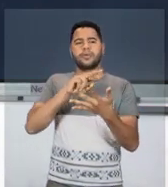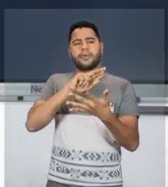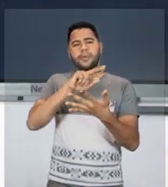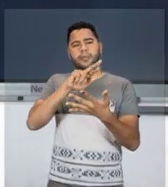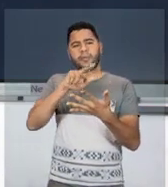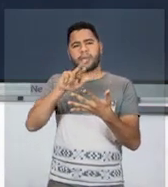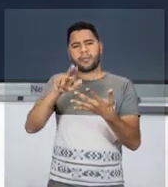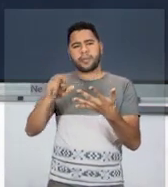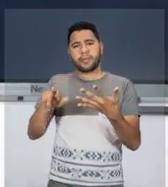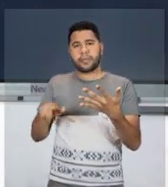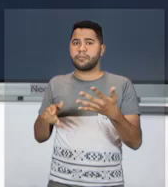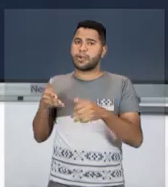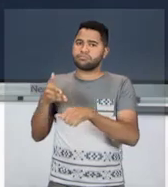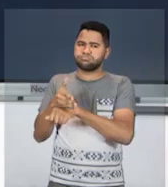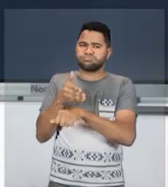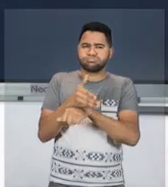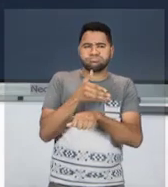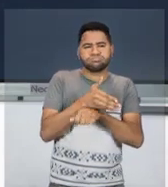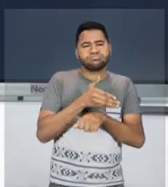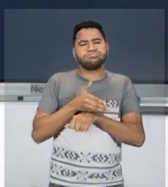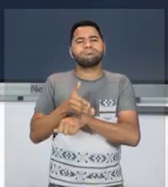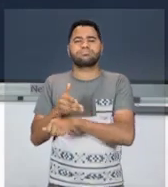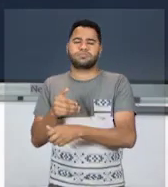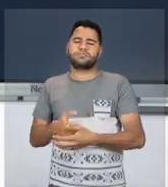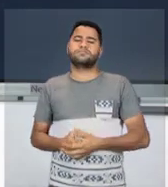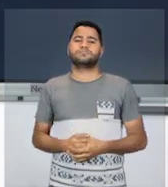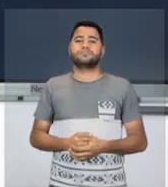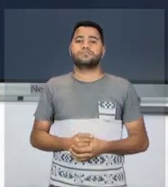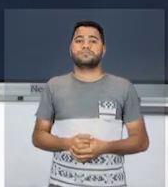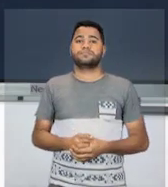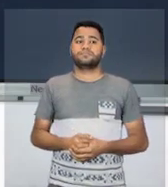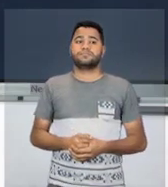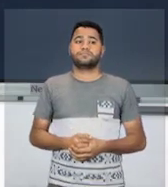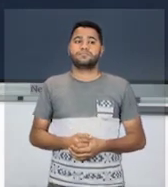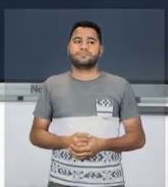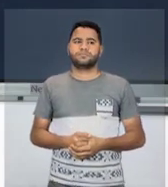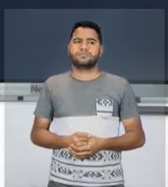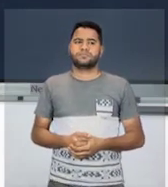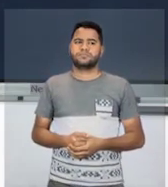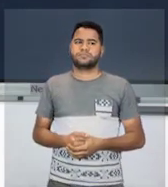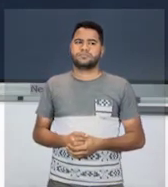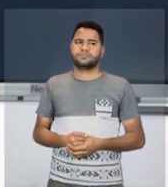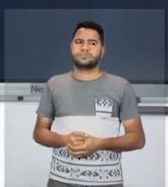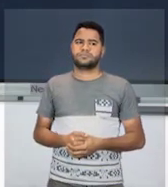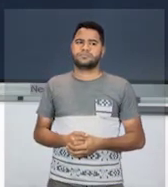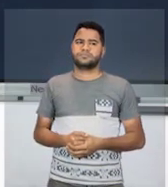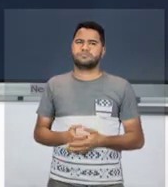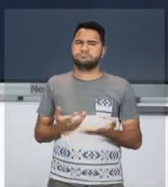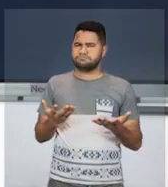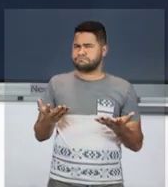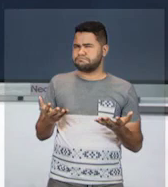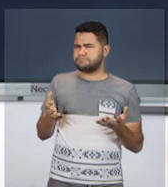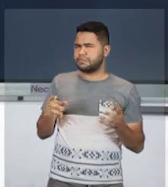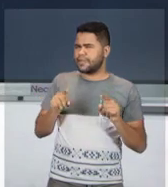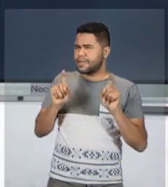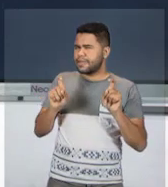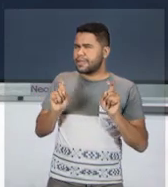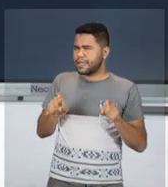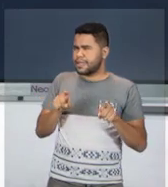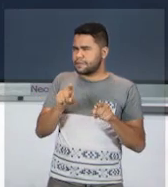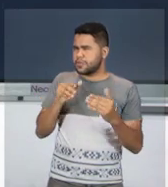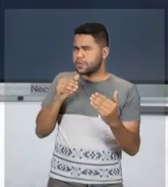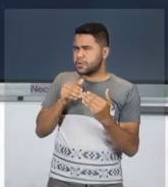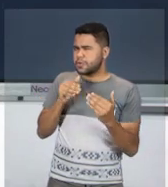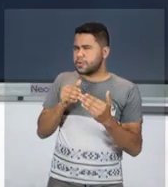temos também mais acesso à informação e Tecnologia do you agree será será